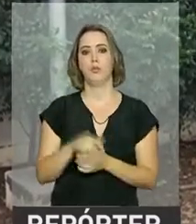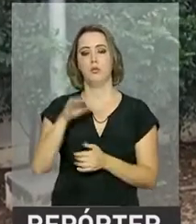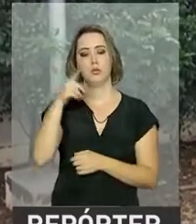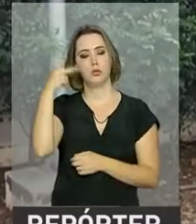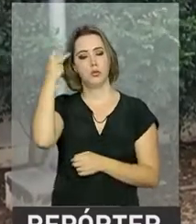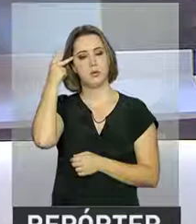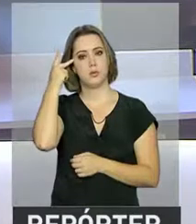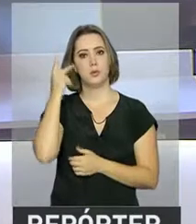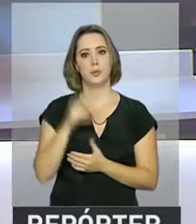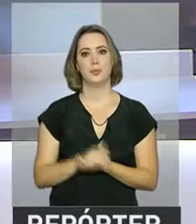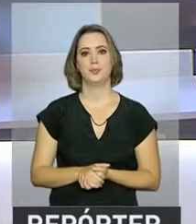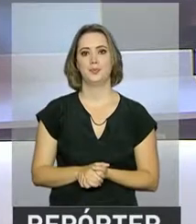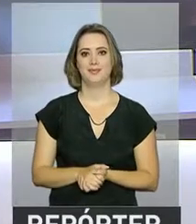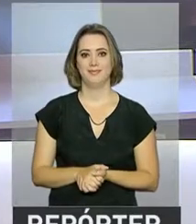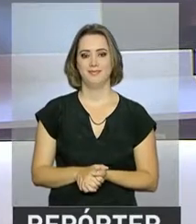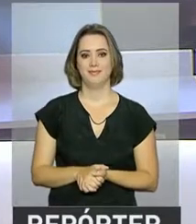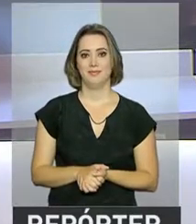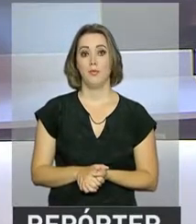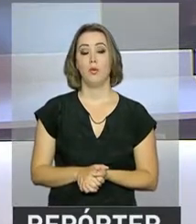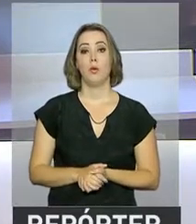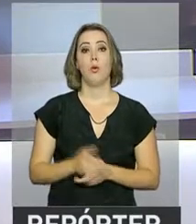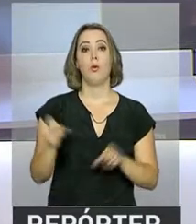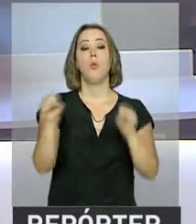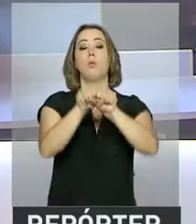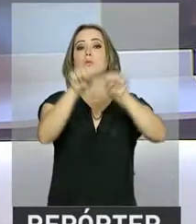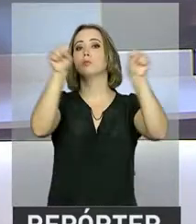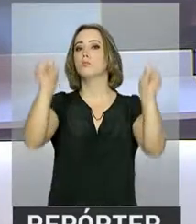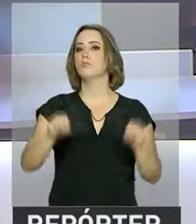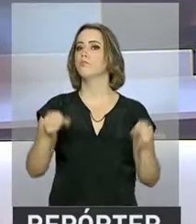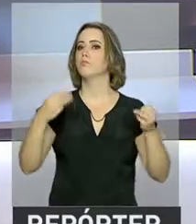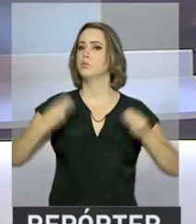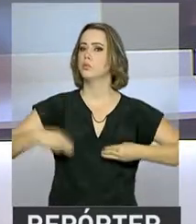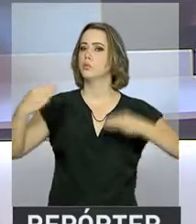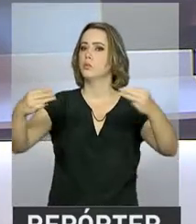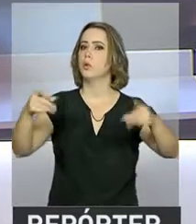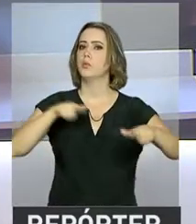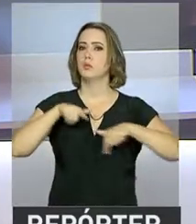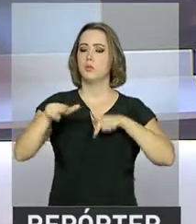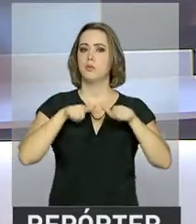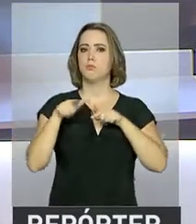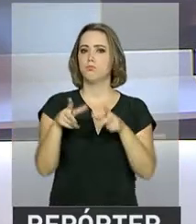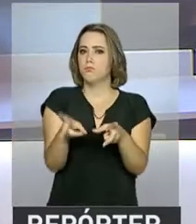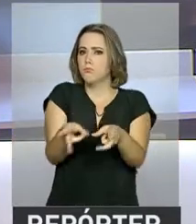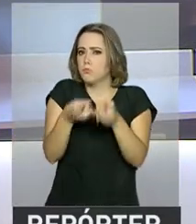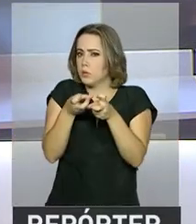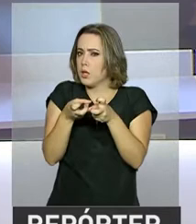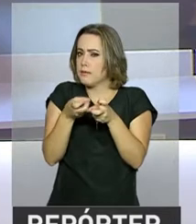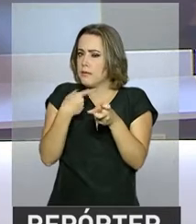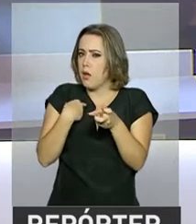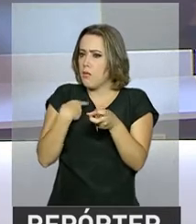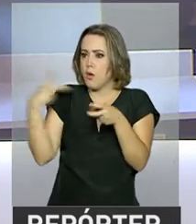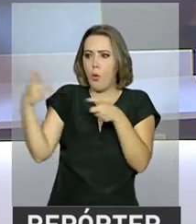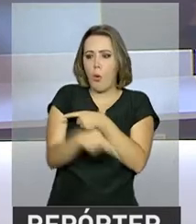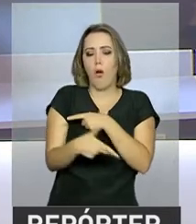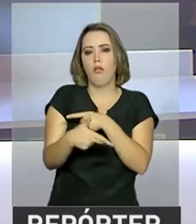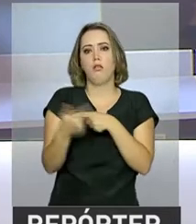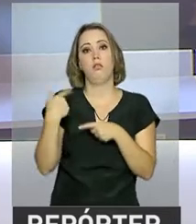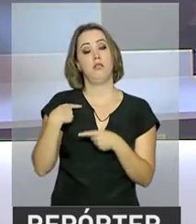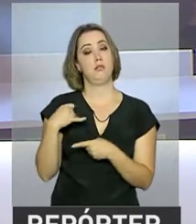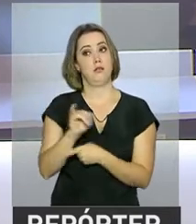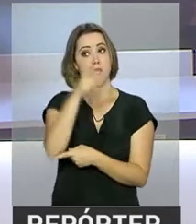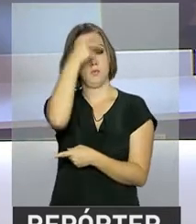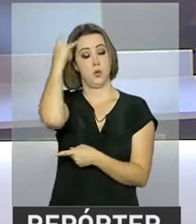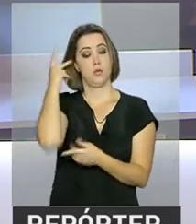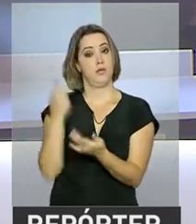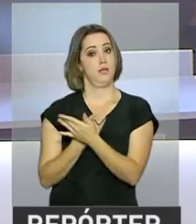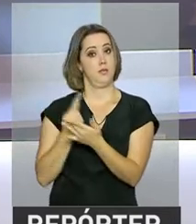Luiz Filho. Um sistema do Ministério do Trabalho identifica e bloqueia pagamentos indevidos do seguro-desemprego.